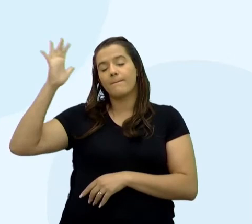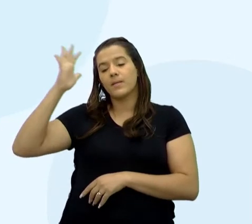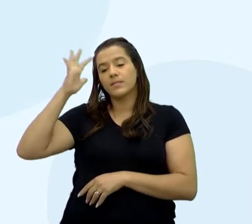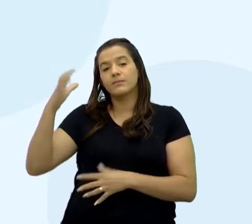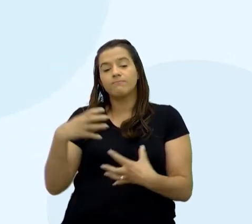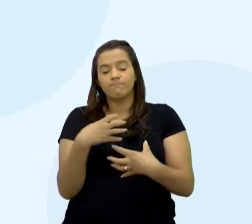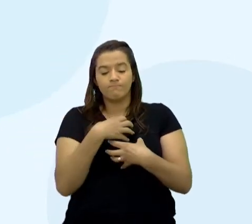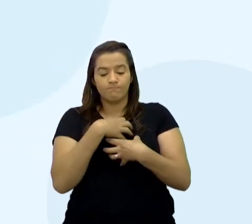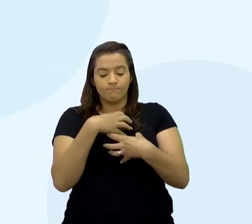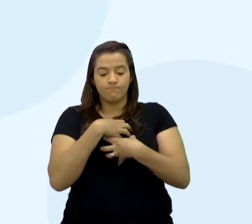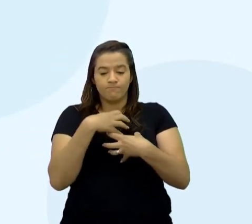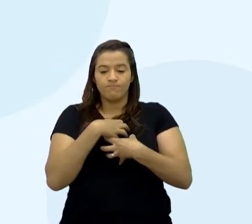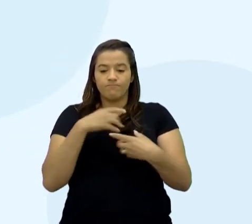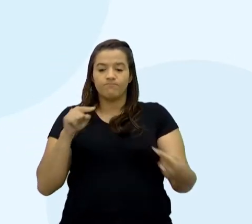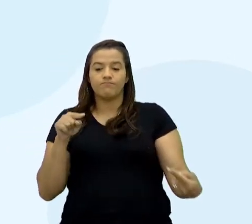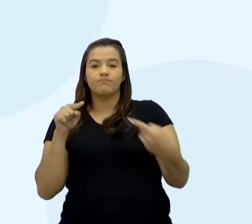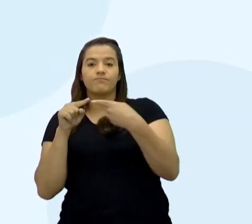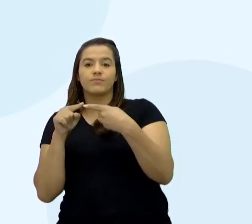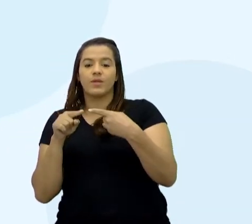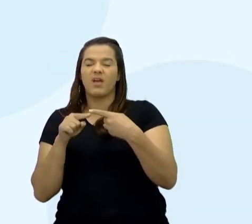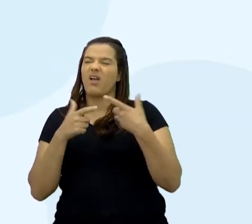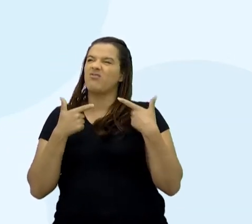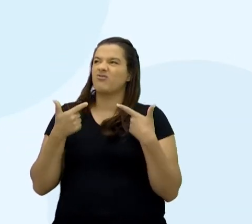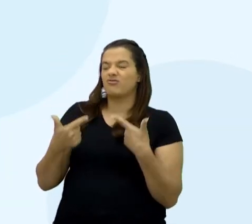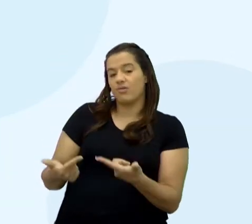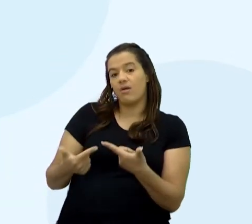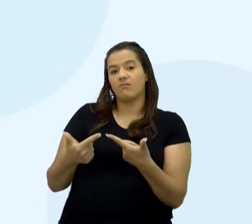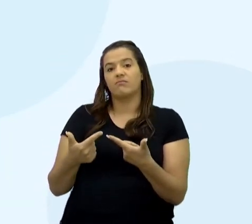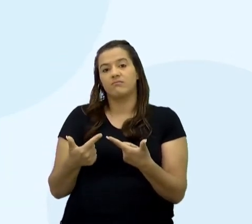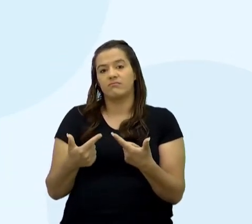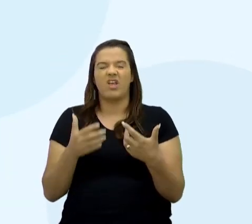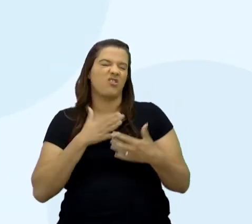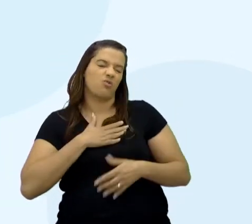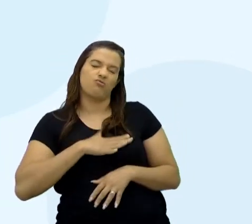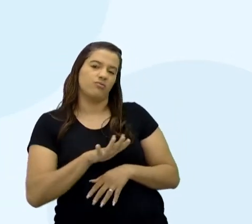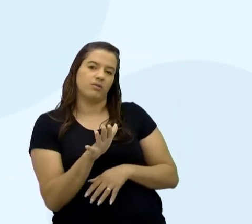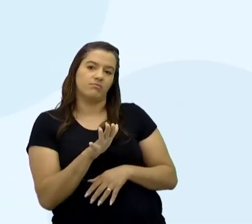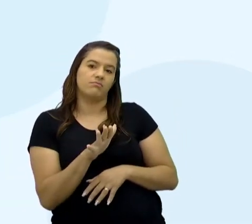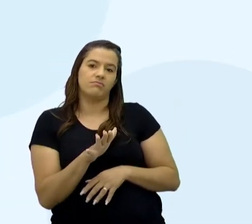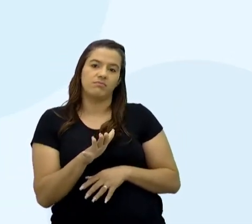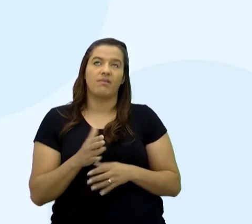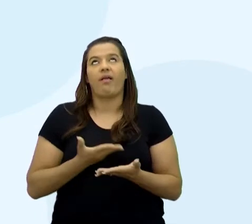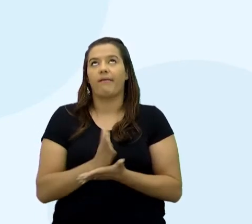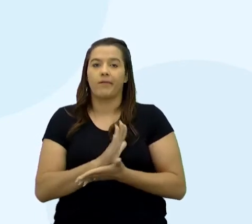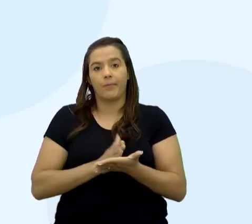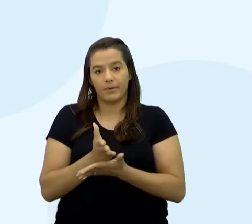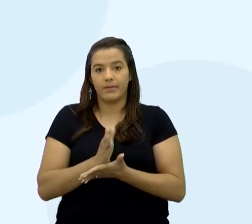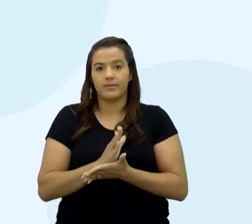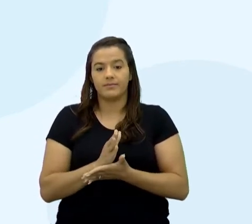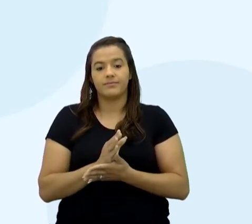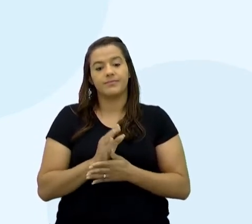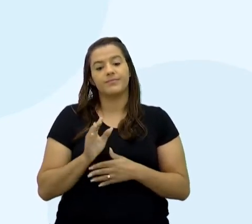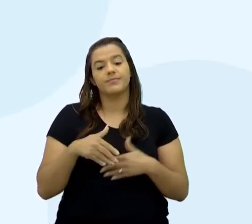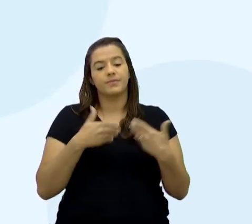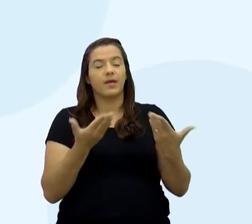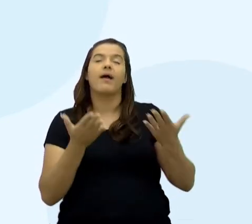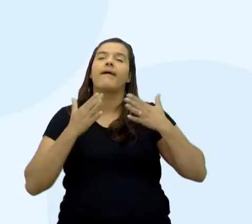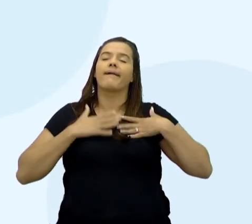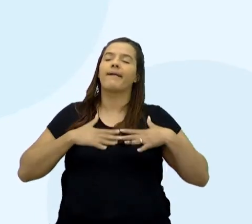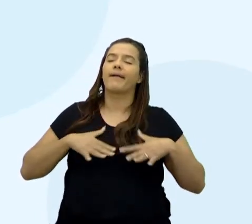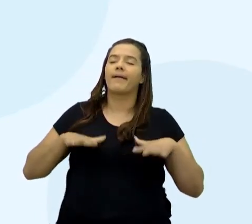sensações, né, vocês relacionam? Ai, não, é chato isso aqui, ai, não gostei, fiquei fadigada. Não, é